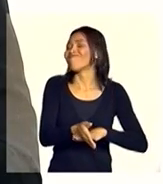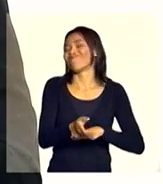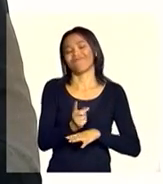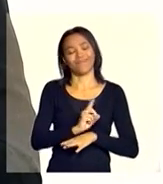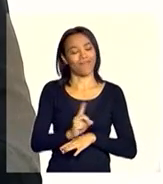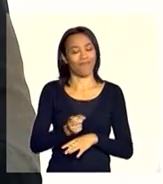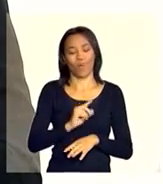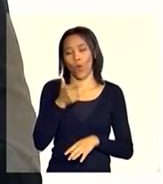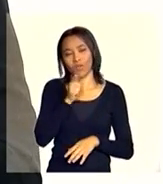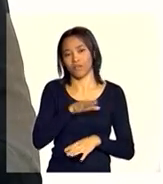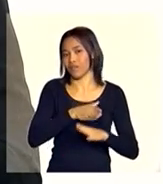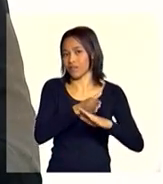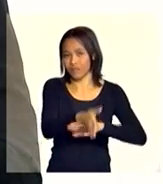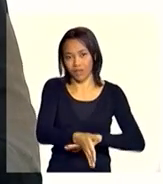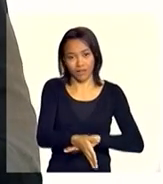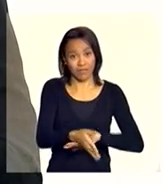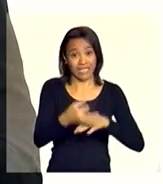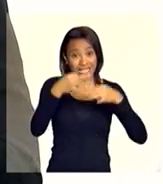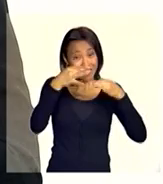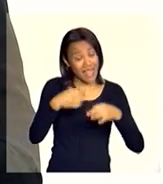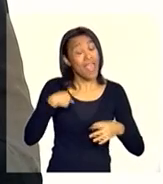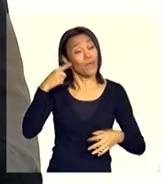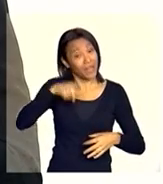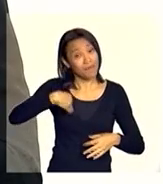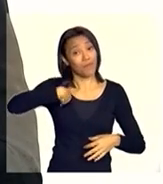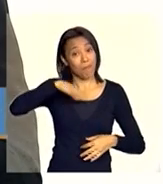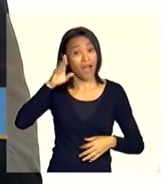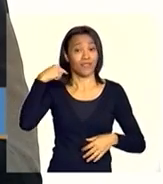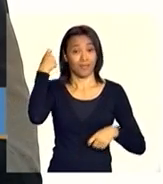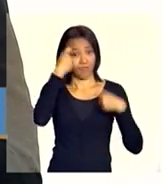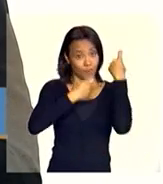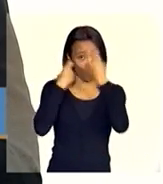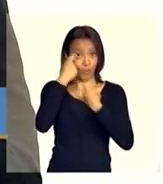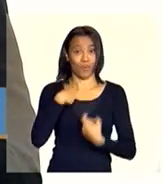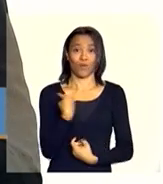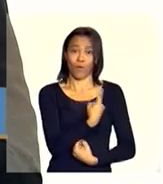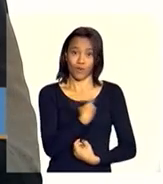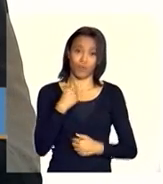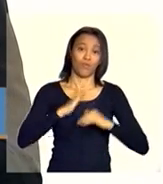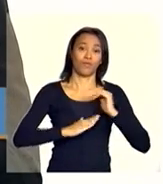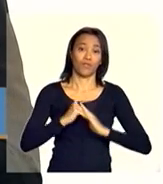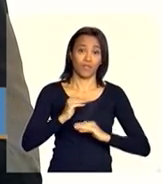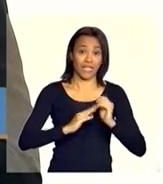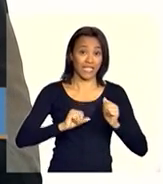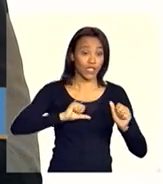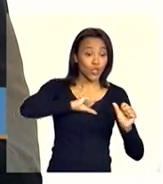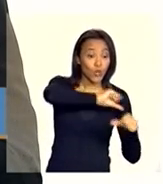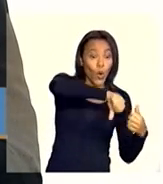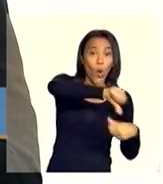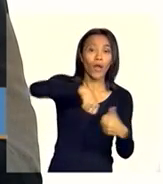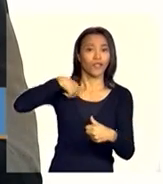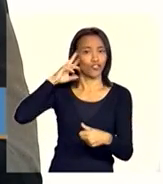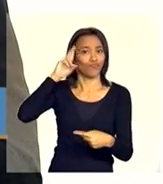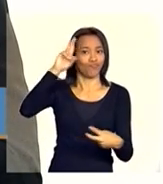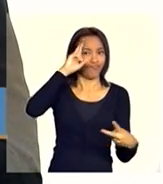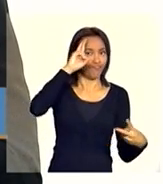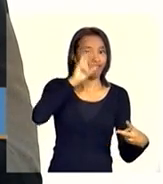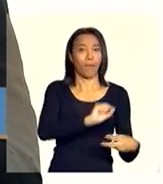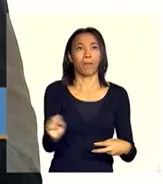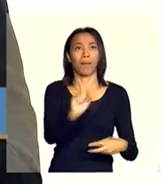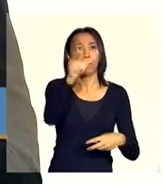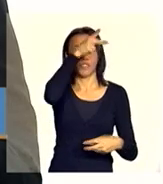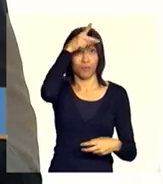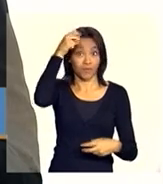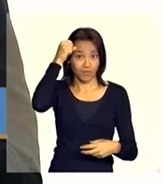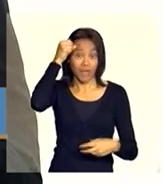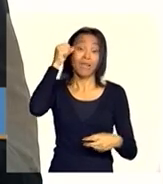é é o que mais nos preocupa com essa eh troca de gestão Municipal nós tivemos muito